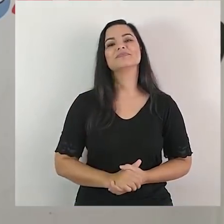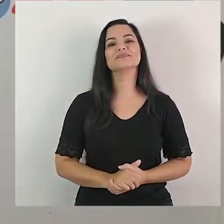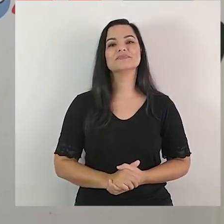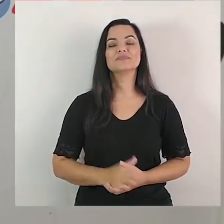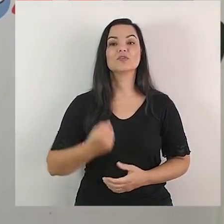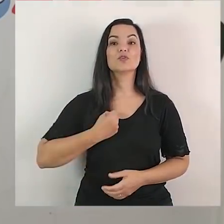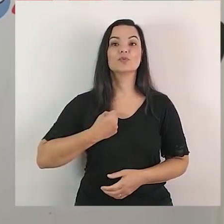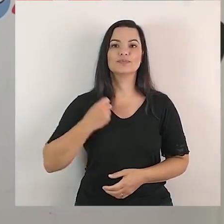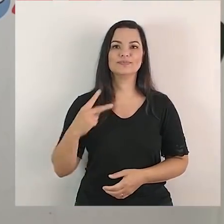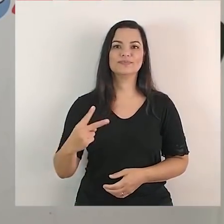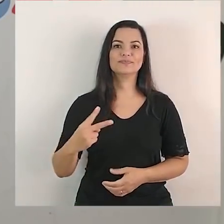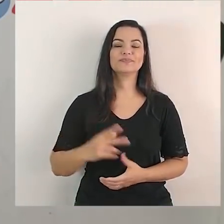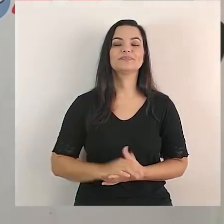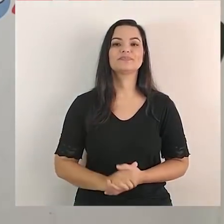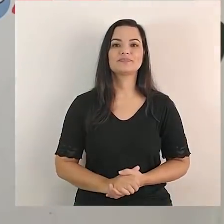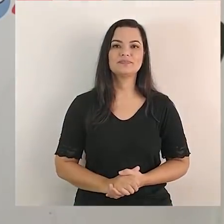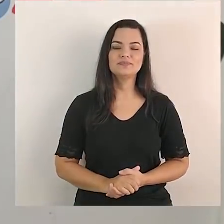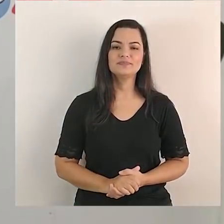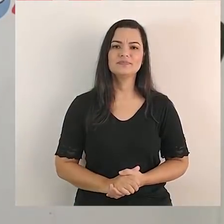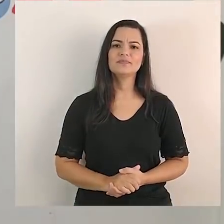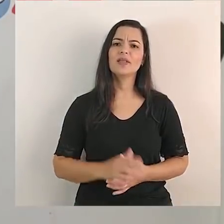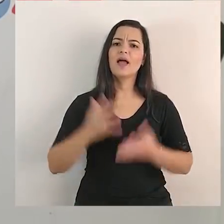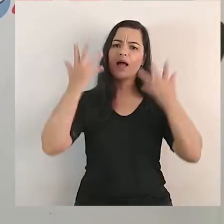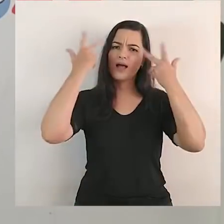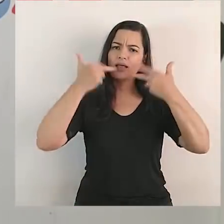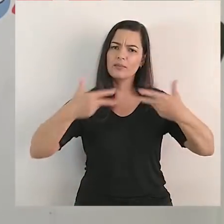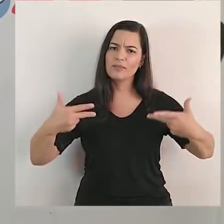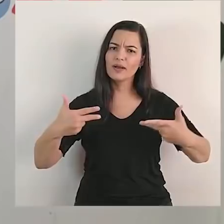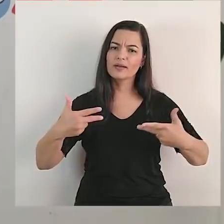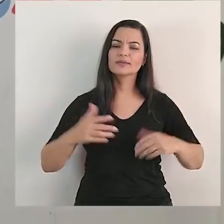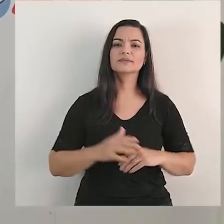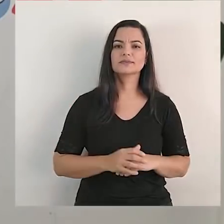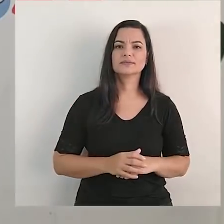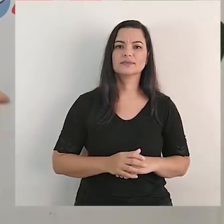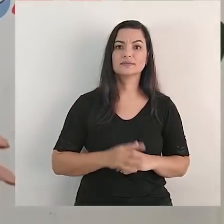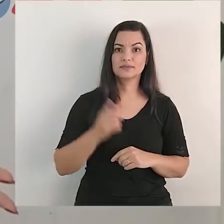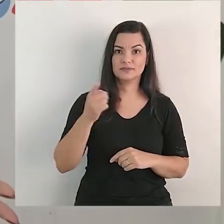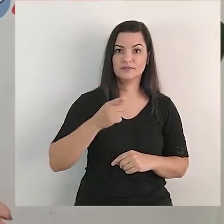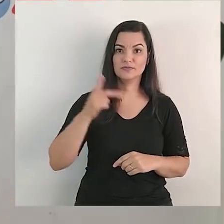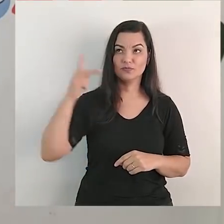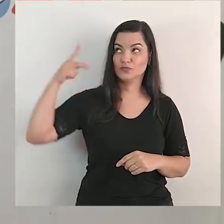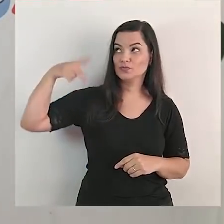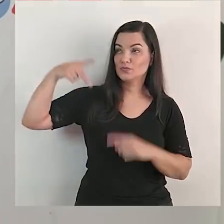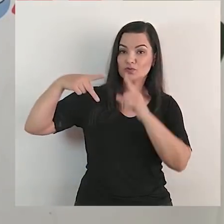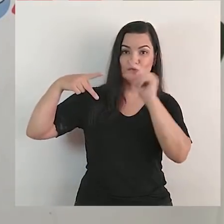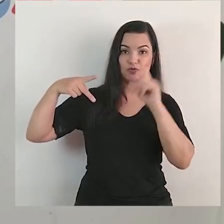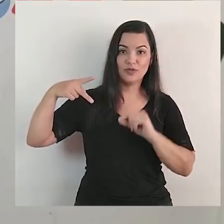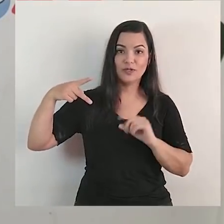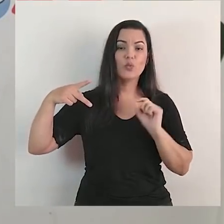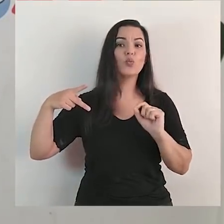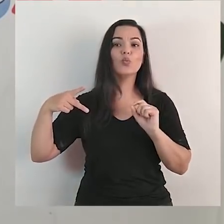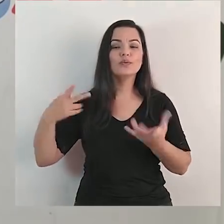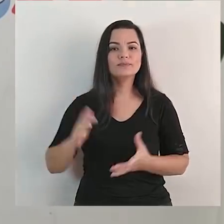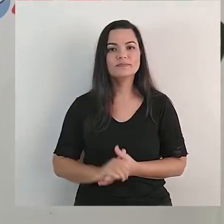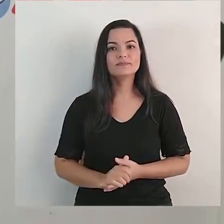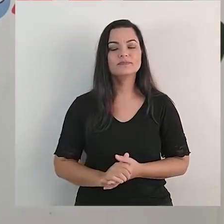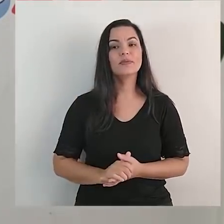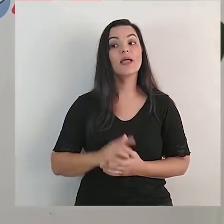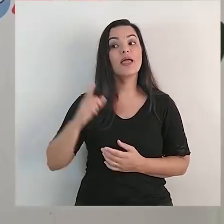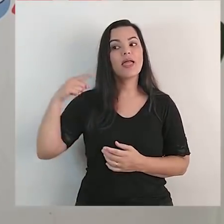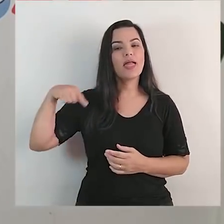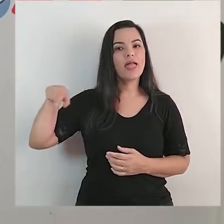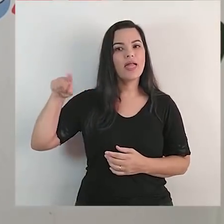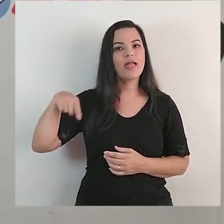Vamos lá? Segunda situação. Esses animais, desse que você escolheu, tá? Eles